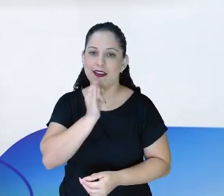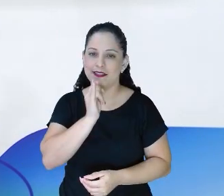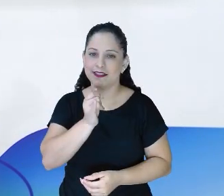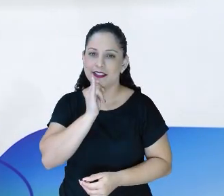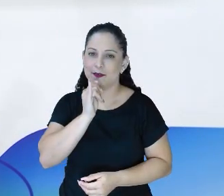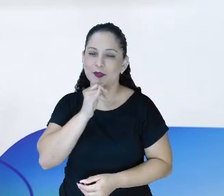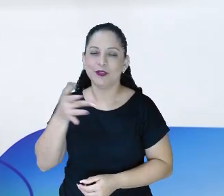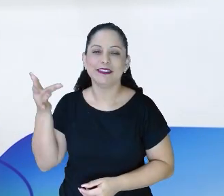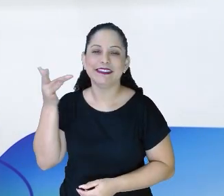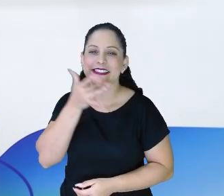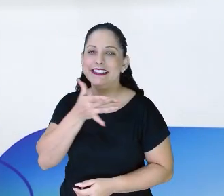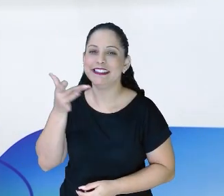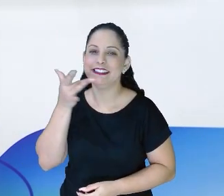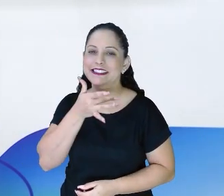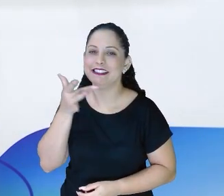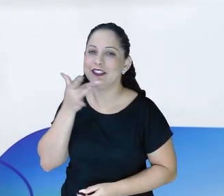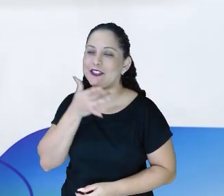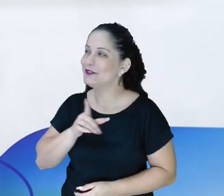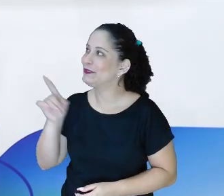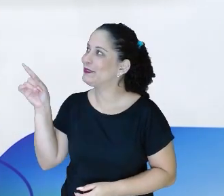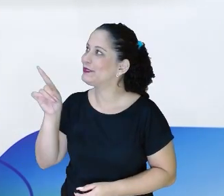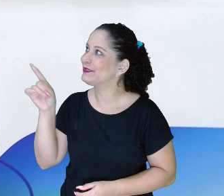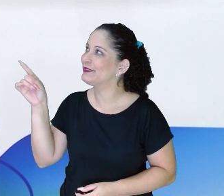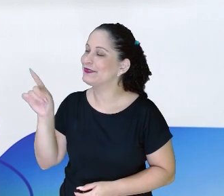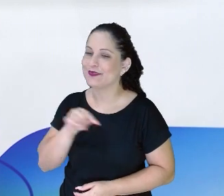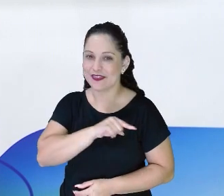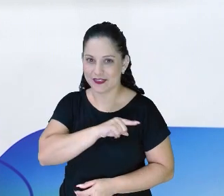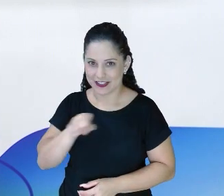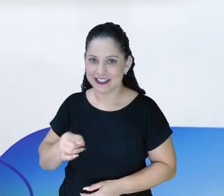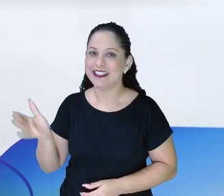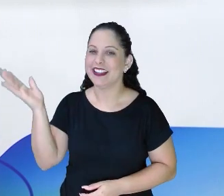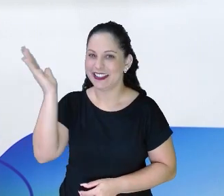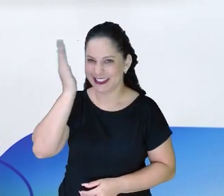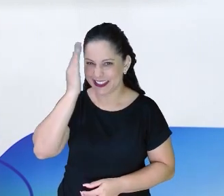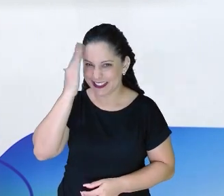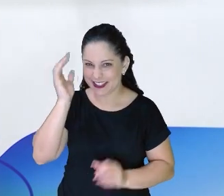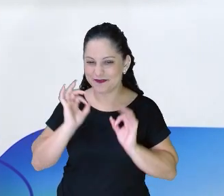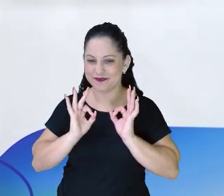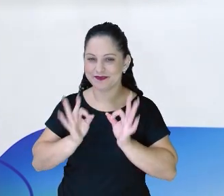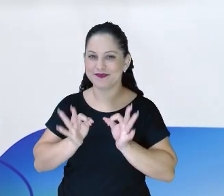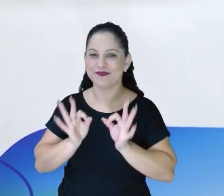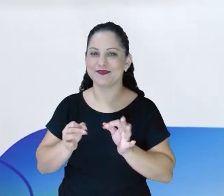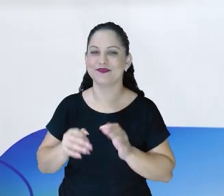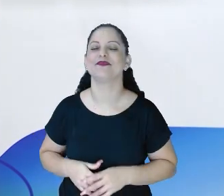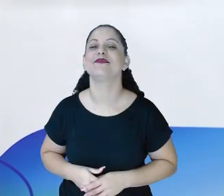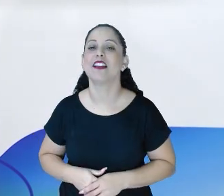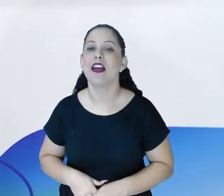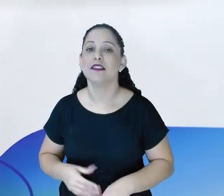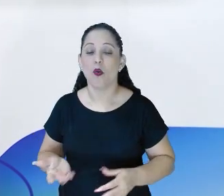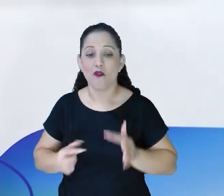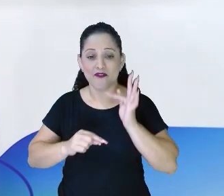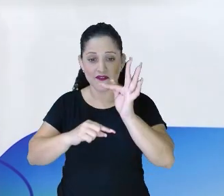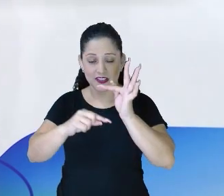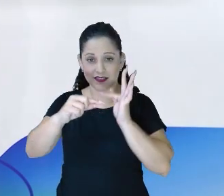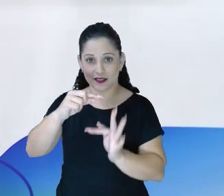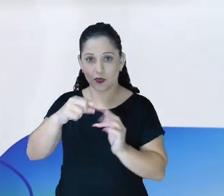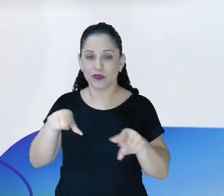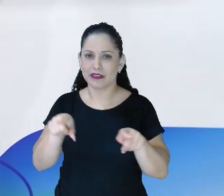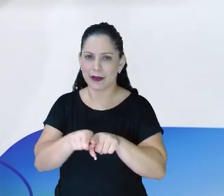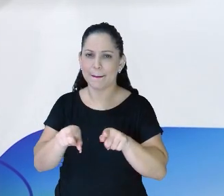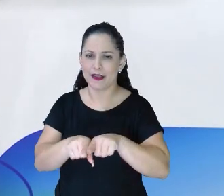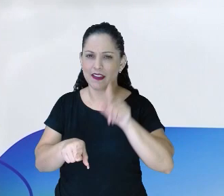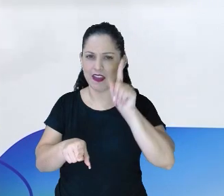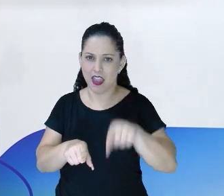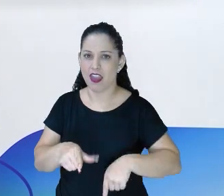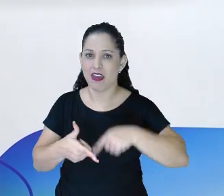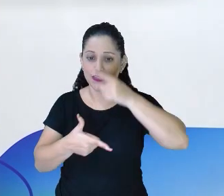bem gostoso, né? Esse eu tenho certeza que você entende direitinho. Fracionar também é